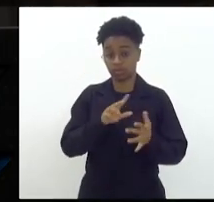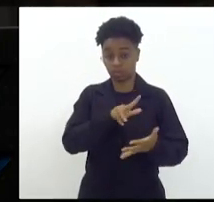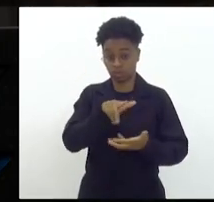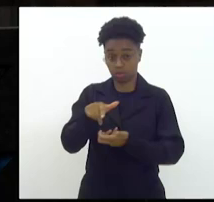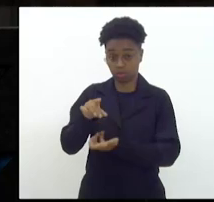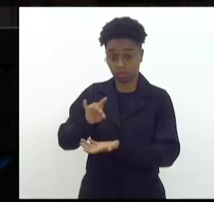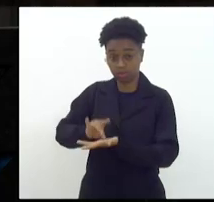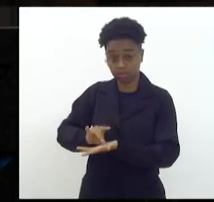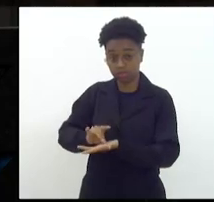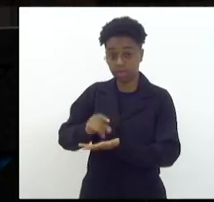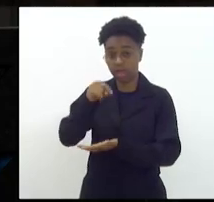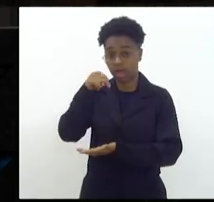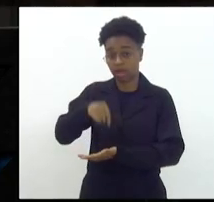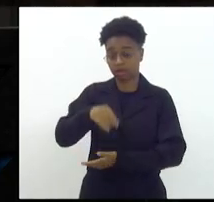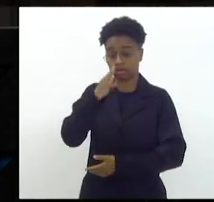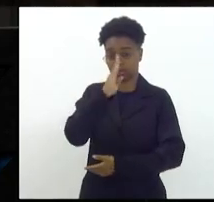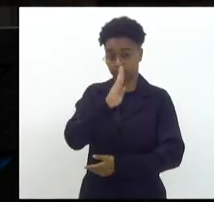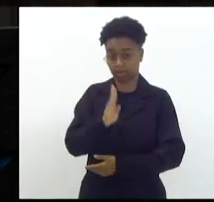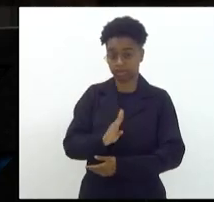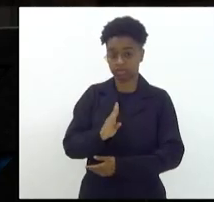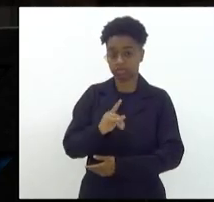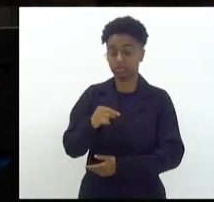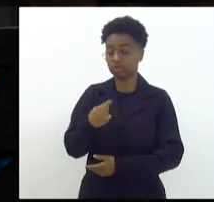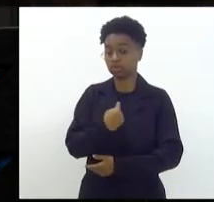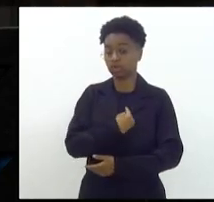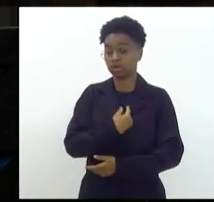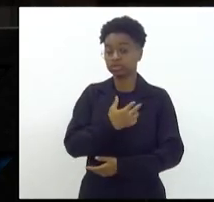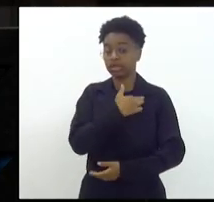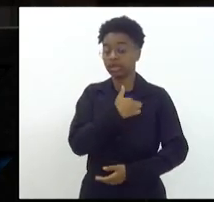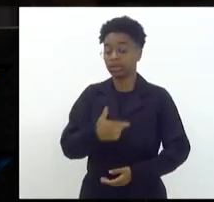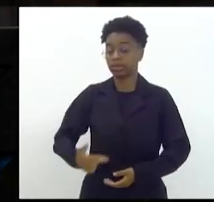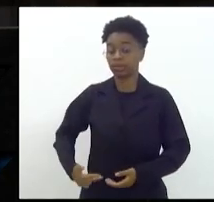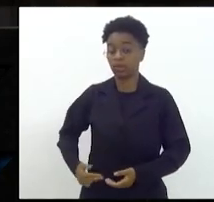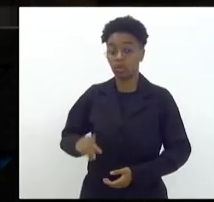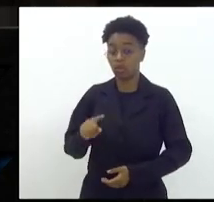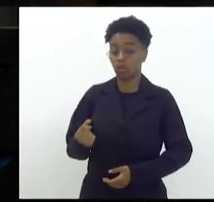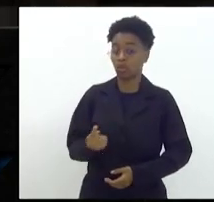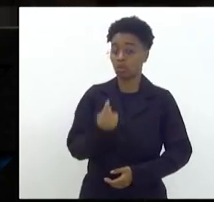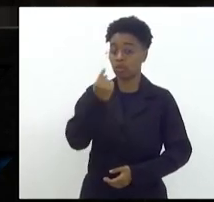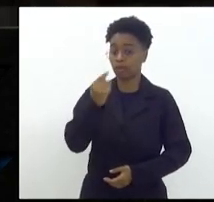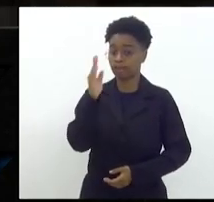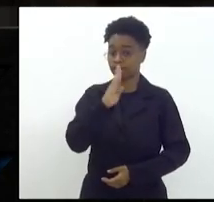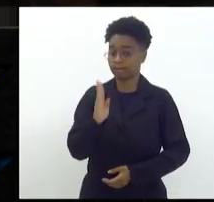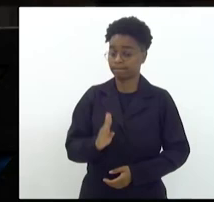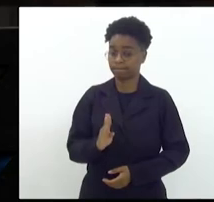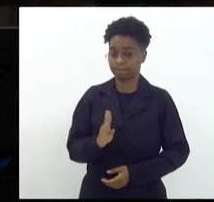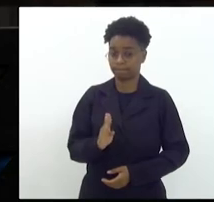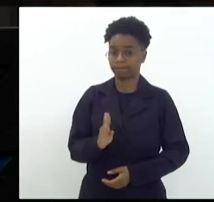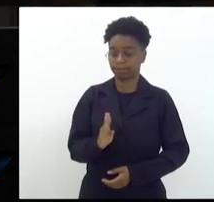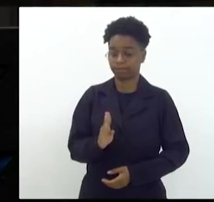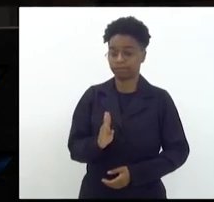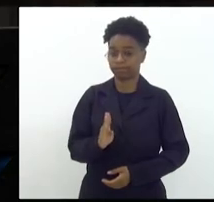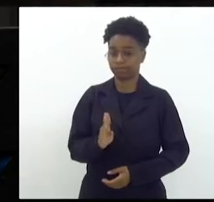aqui no Brasil nós somos a República unitária do Brasil